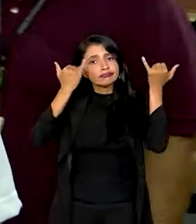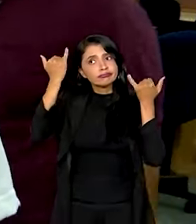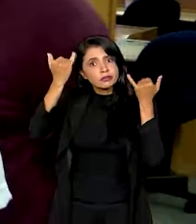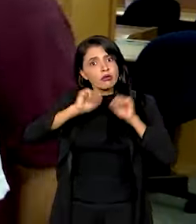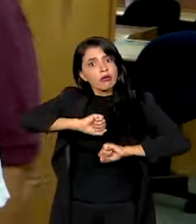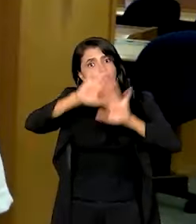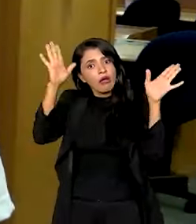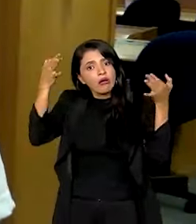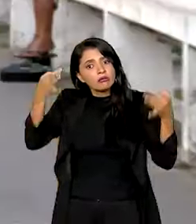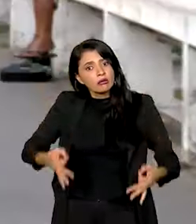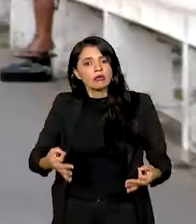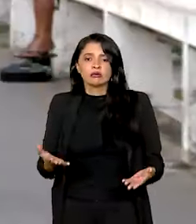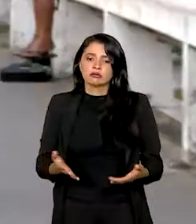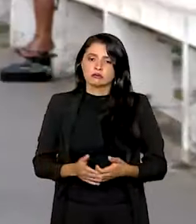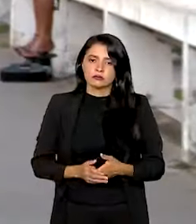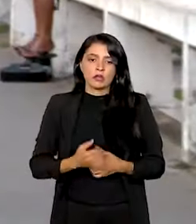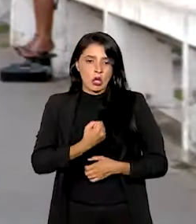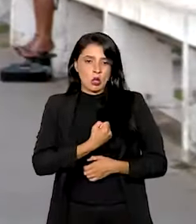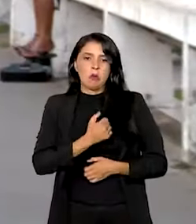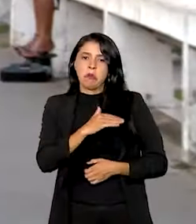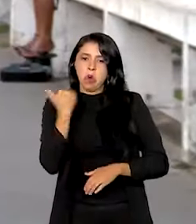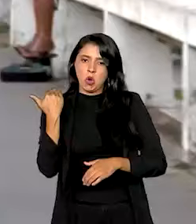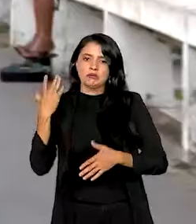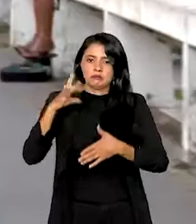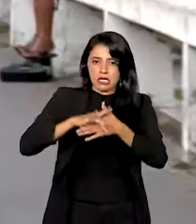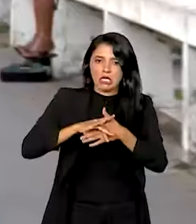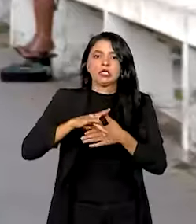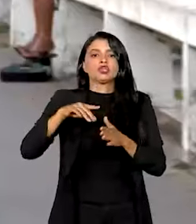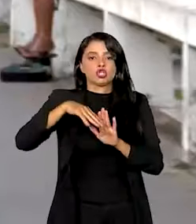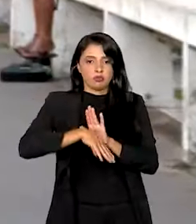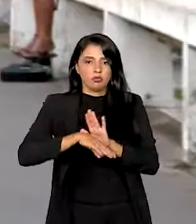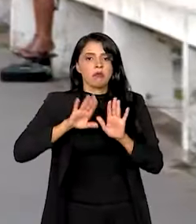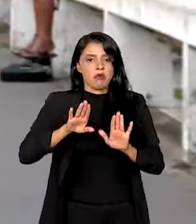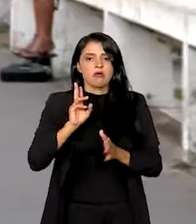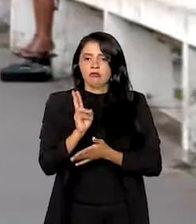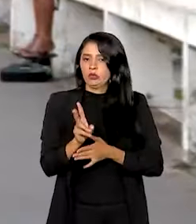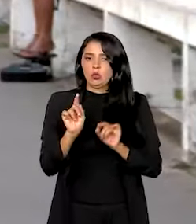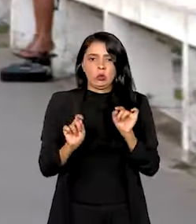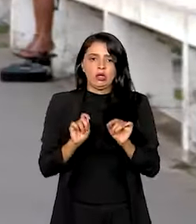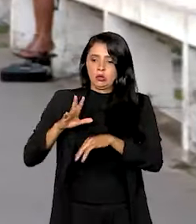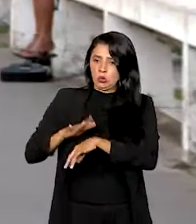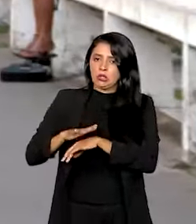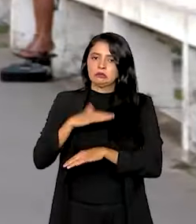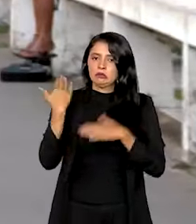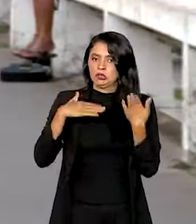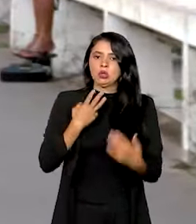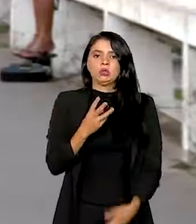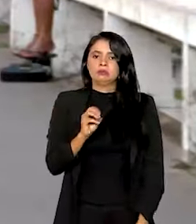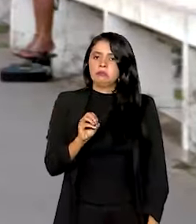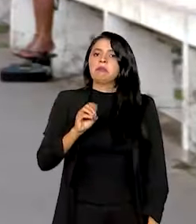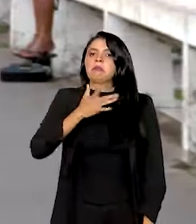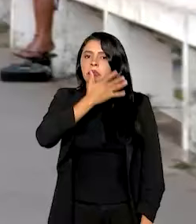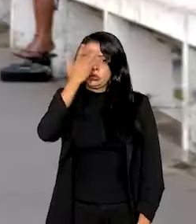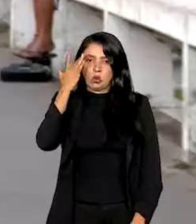informação correta, né? O número de mortes por AIDS caiu, mas mesmo assim, a doença matou cerca de 30 pessoas por